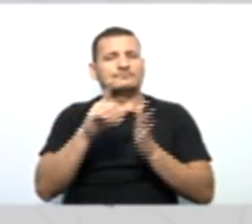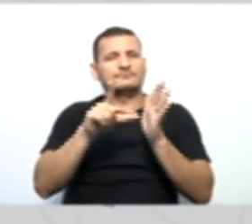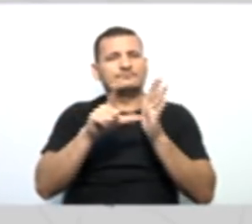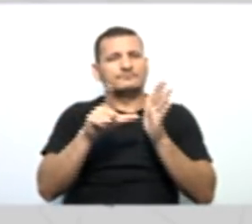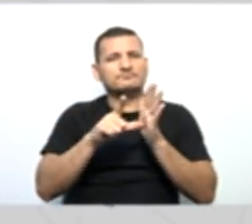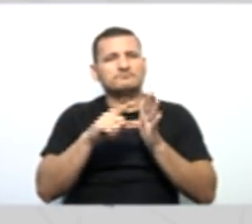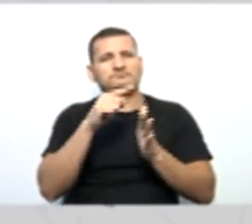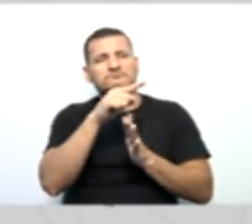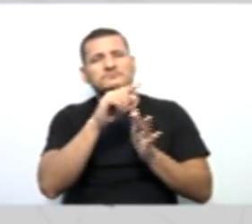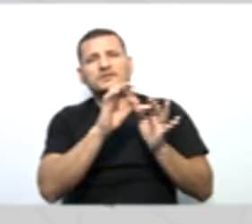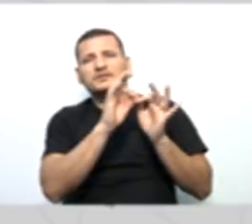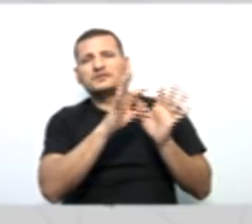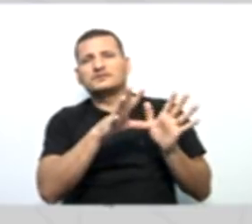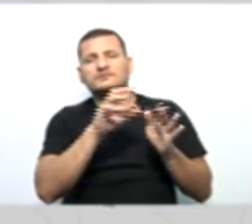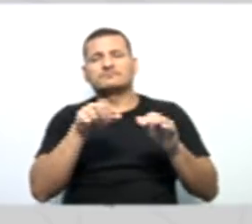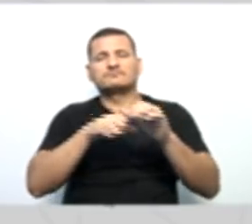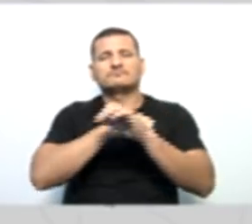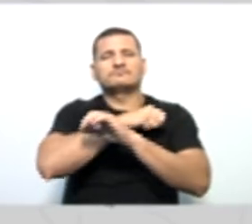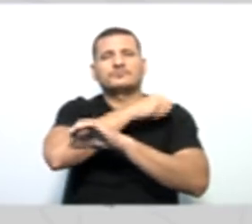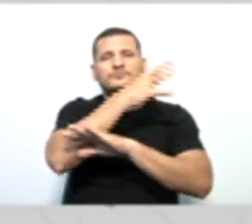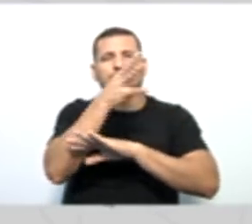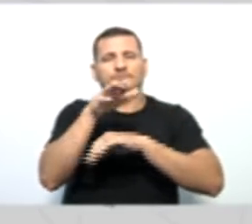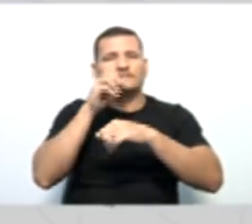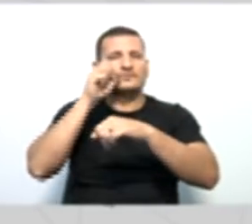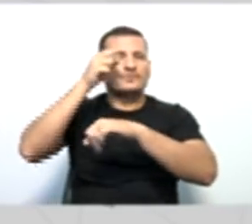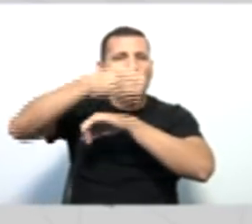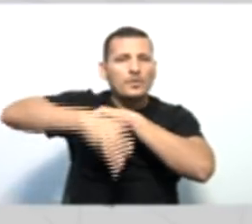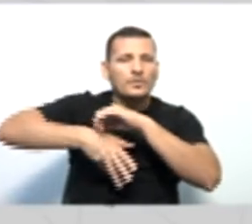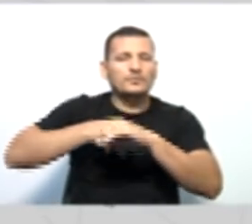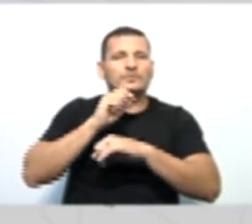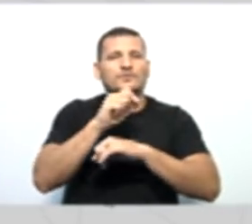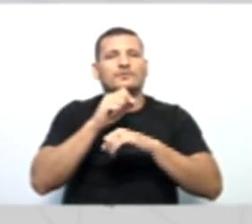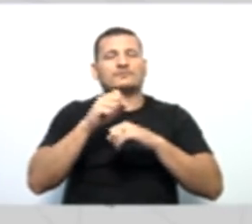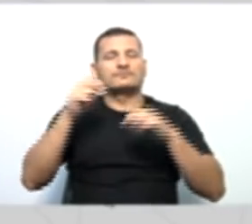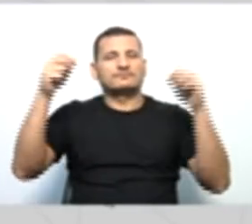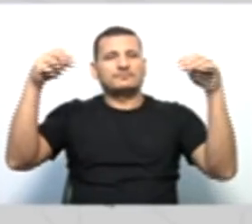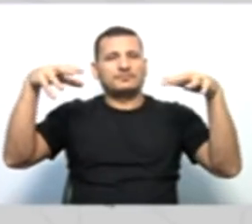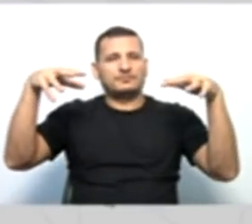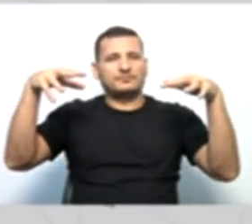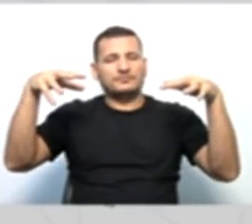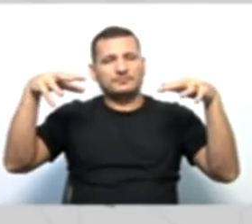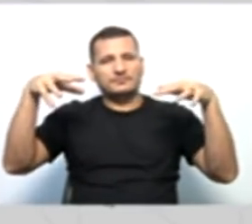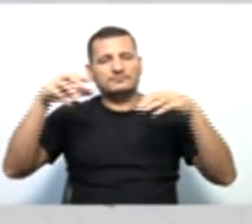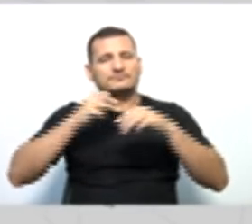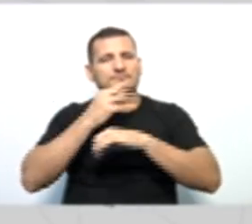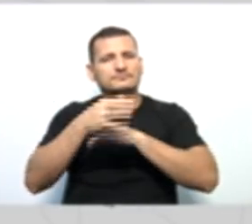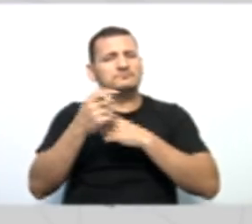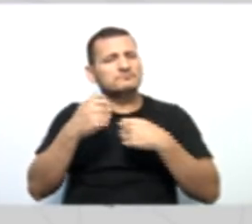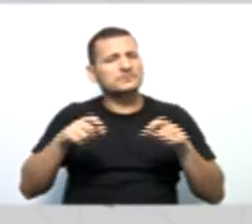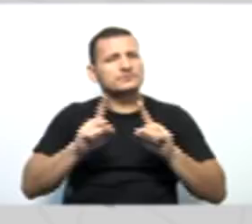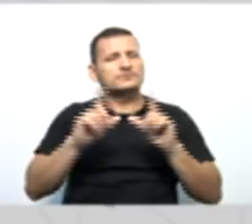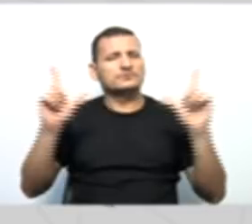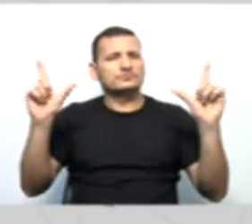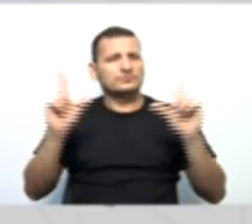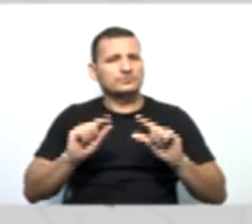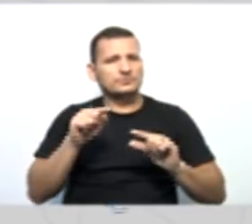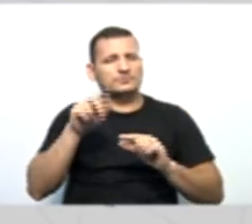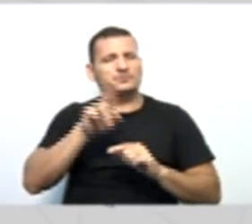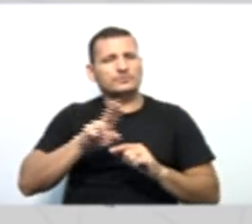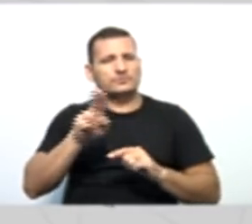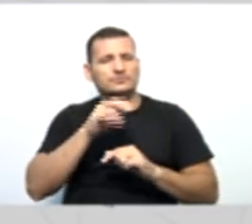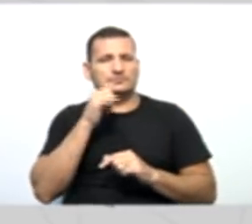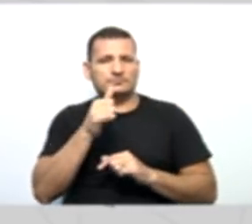que deixam a noite inteira as vitrines ligadas lá, não é? Puxa vida, não precisa disso, vamos reduzir esse consumo de energia,